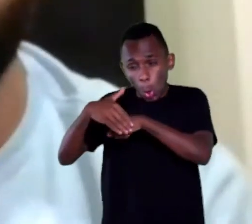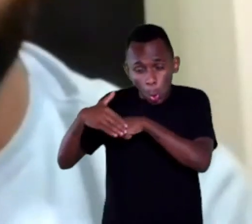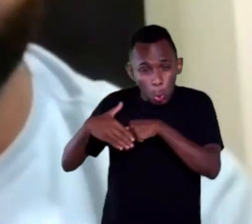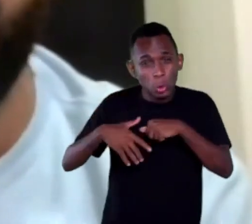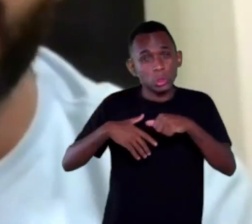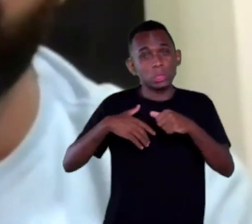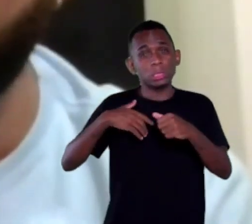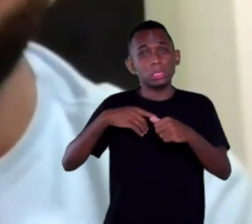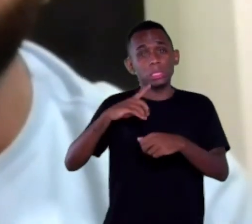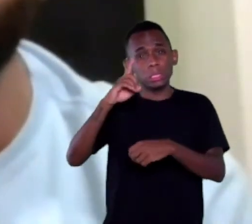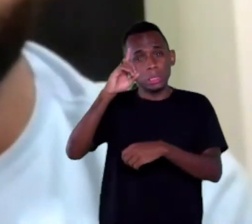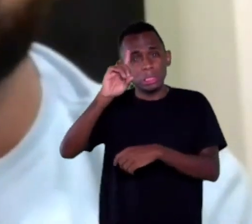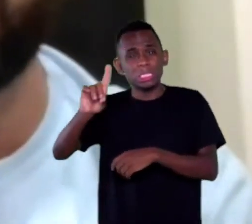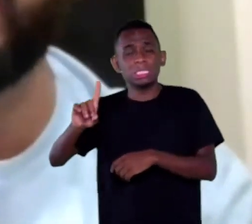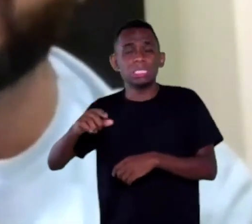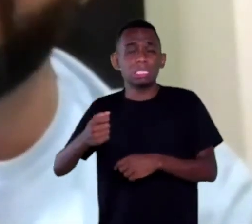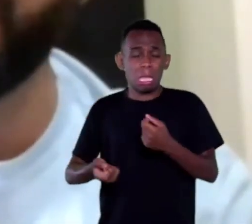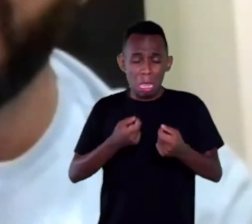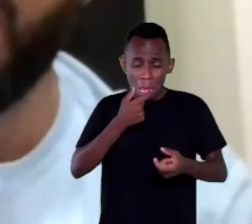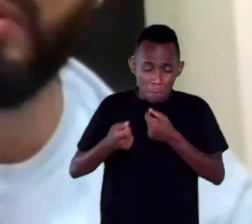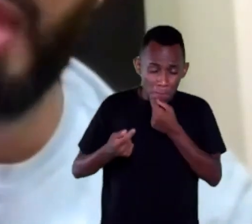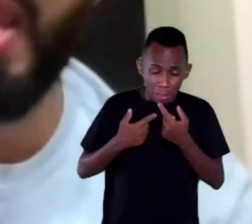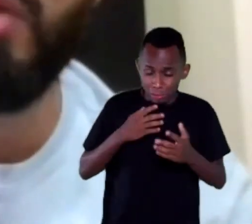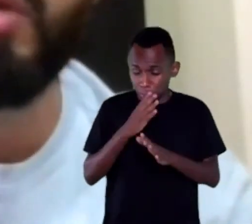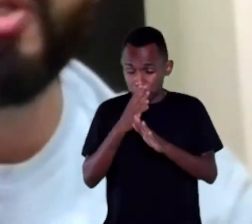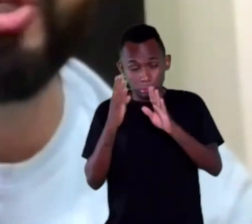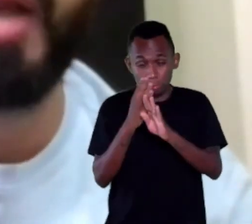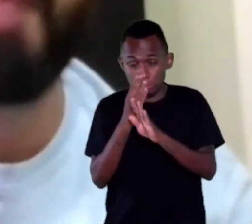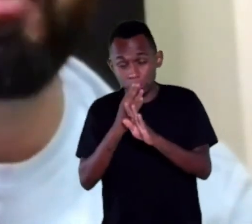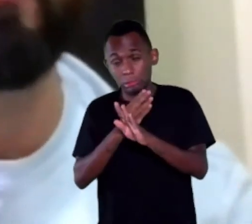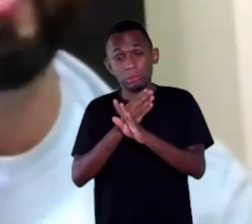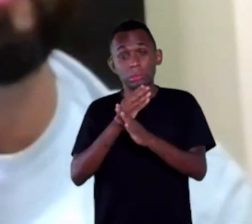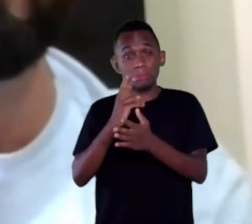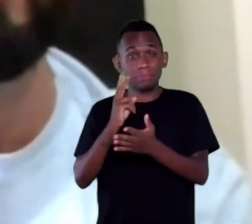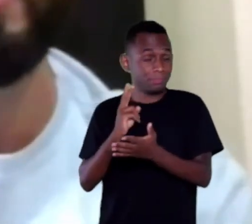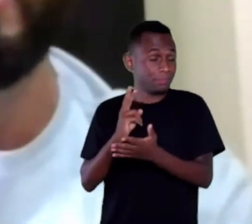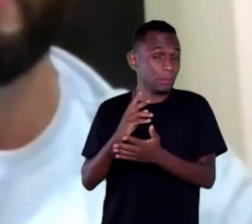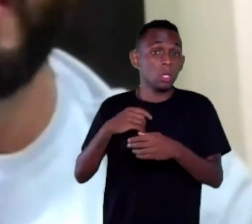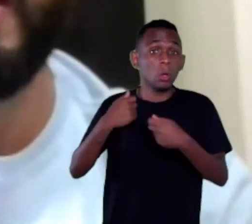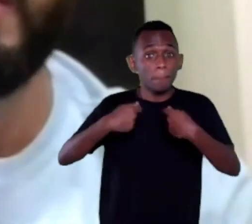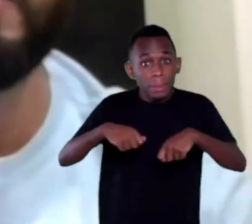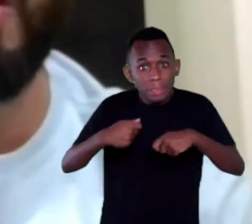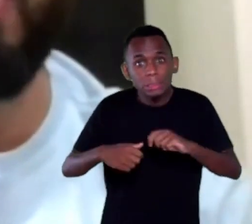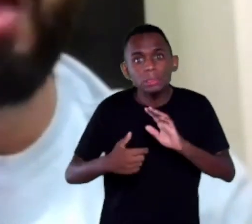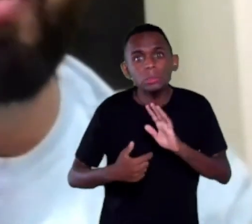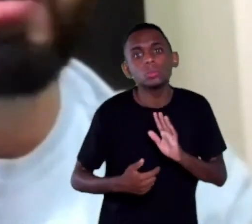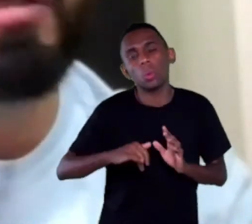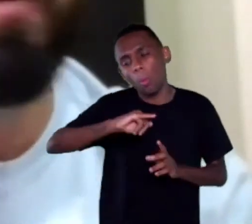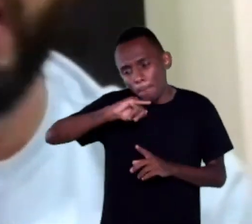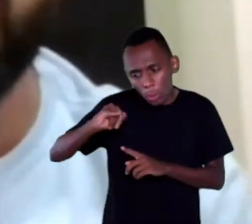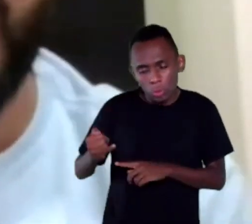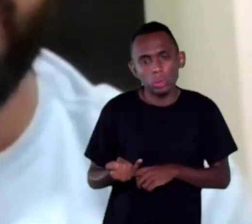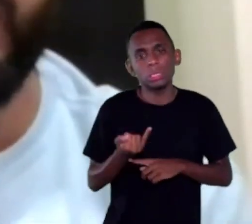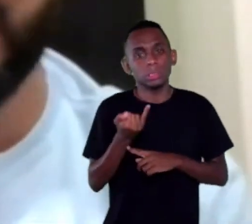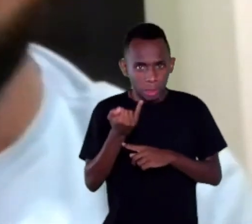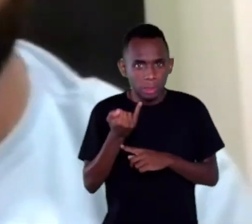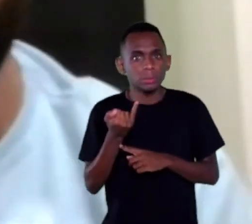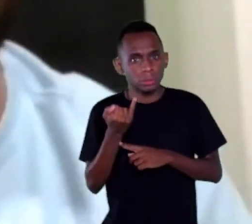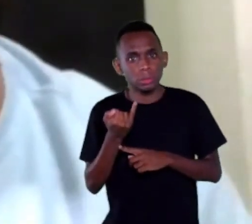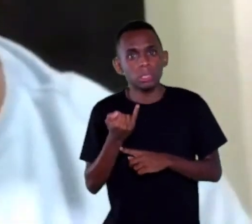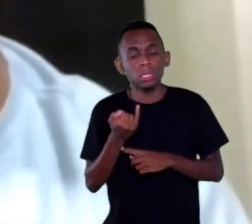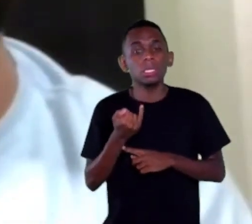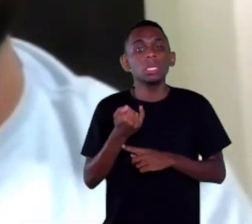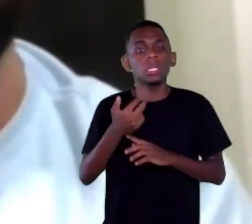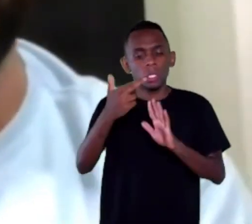remédios, fiquei dopado por muito tempo. Então, eu falei assim, eu tenho que tirar proveito e tem que ser alguma coisa que eu vá ajudar, porque se